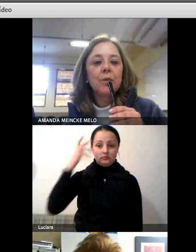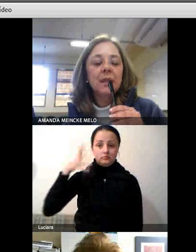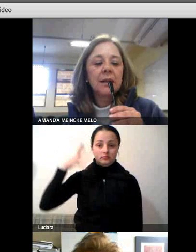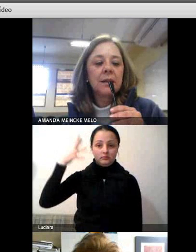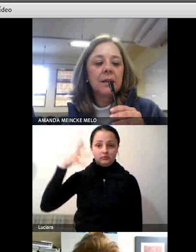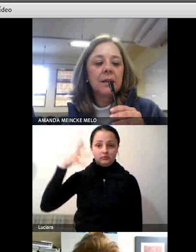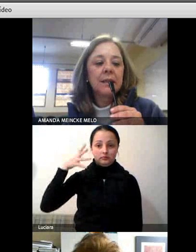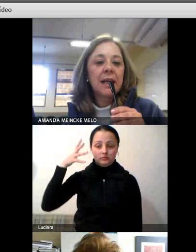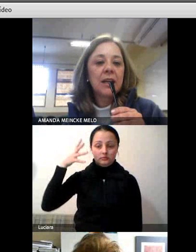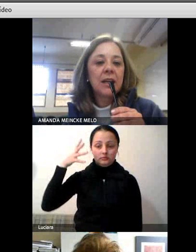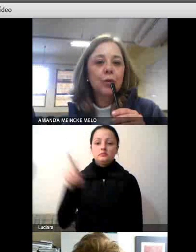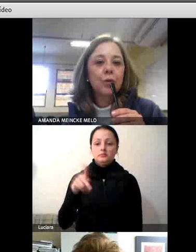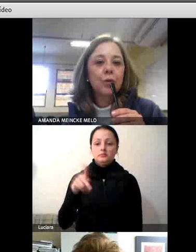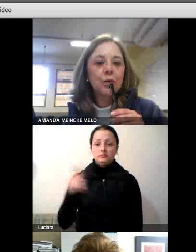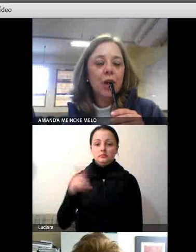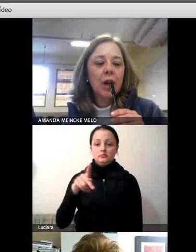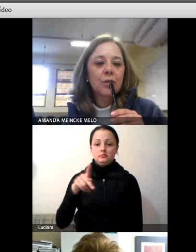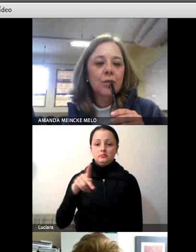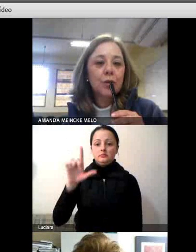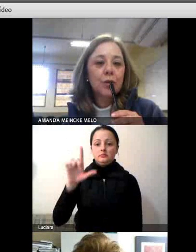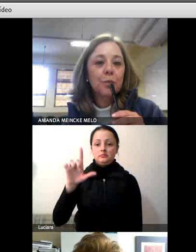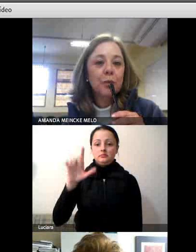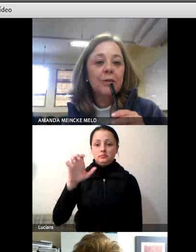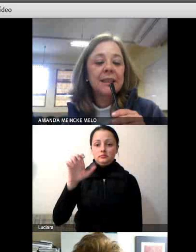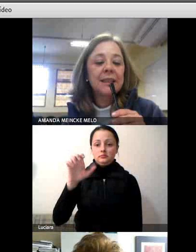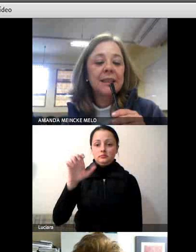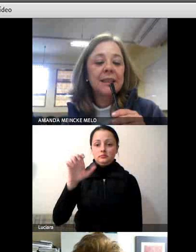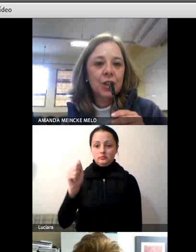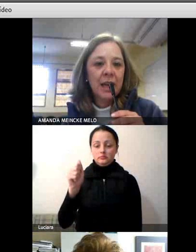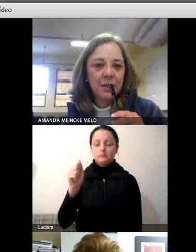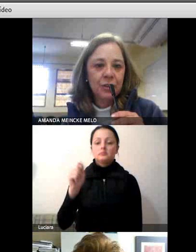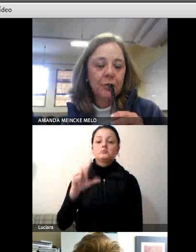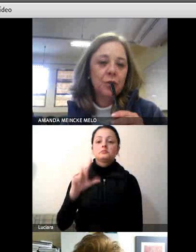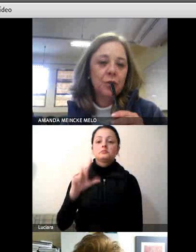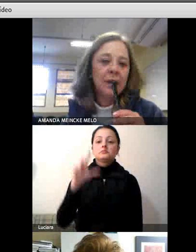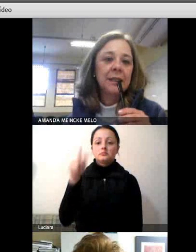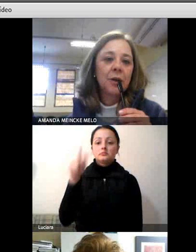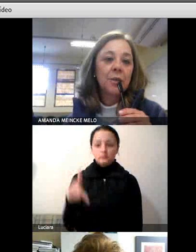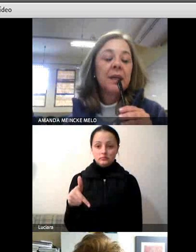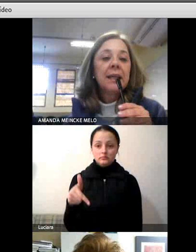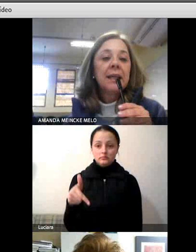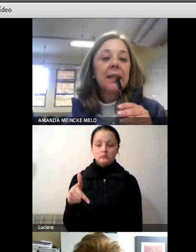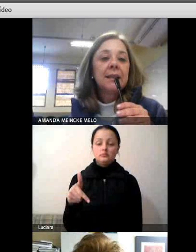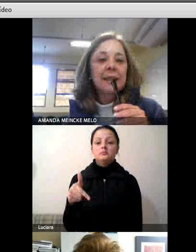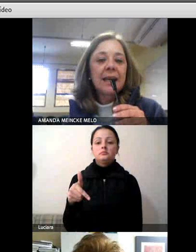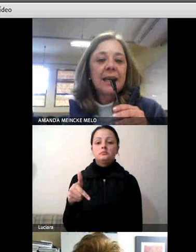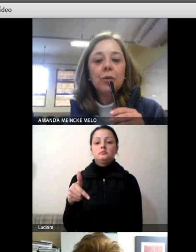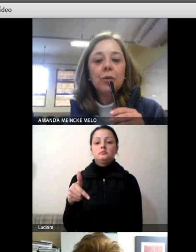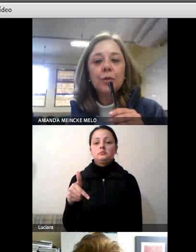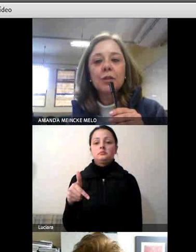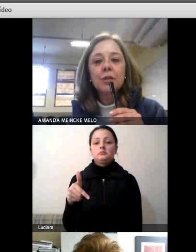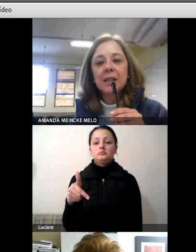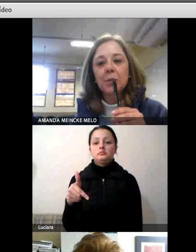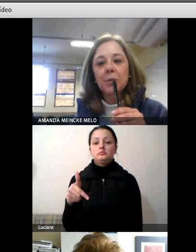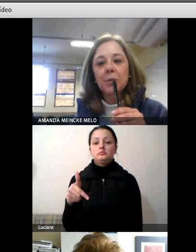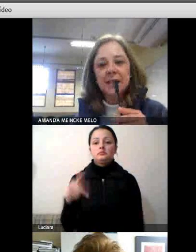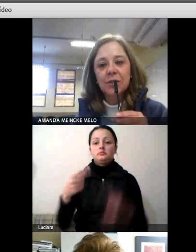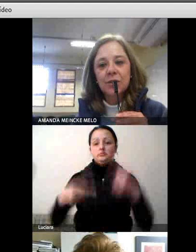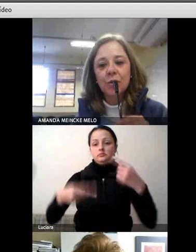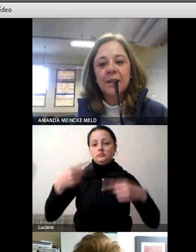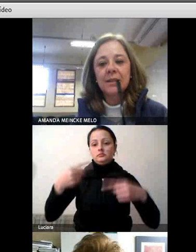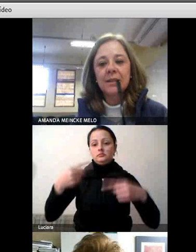estaremos interagindo com o nosso público através do chat. A professora Leia, então, terá 10 minutos para responder